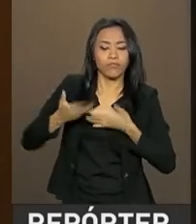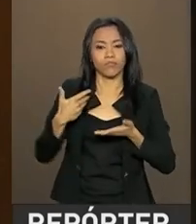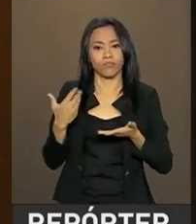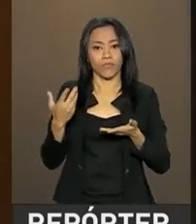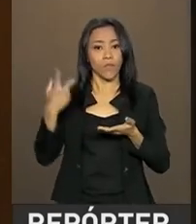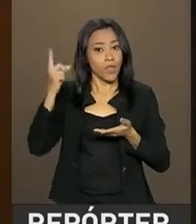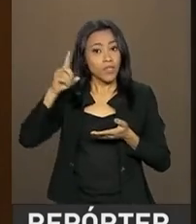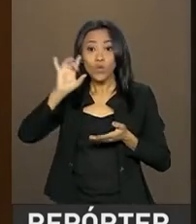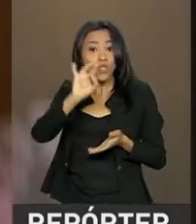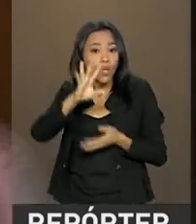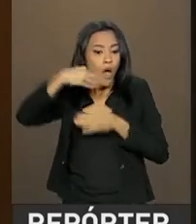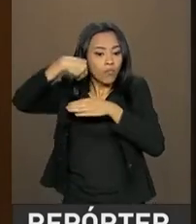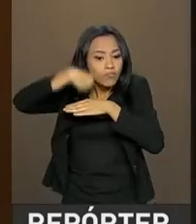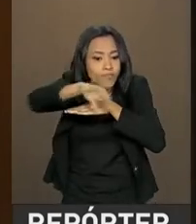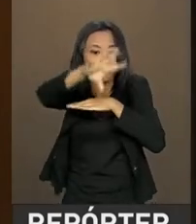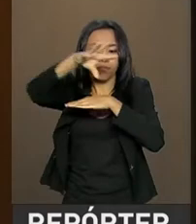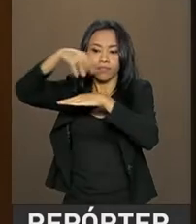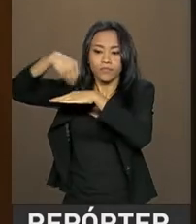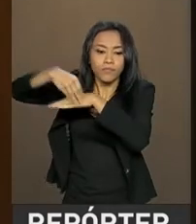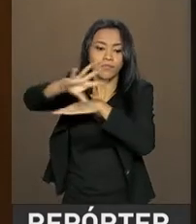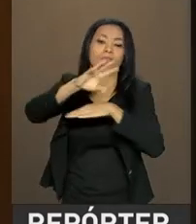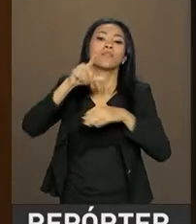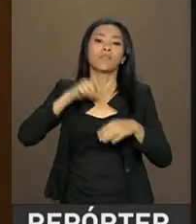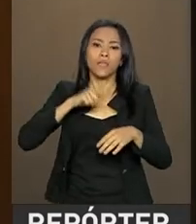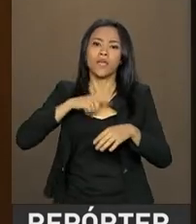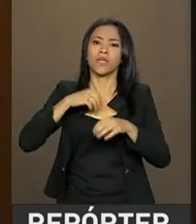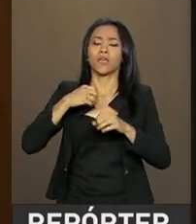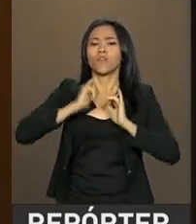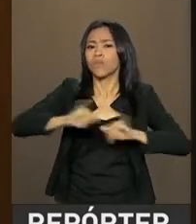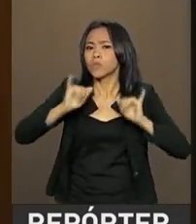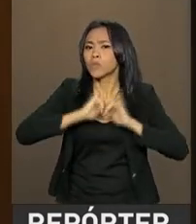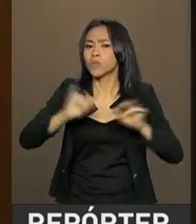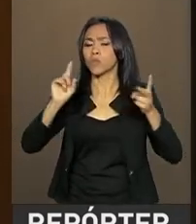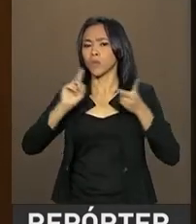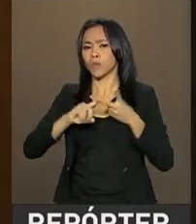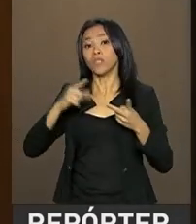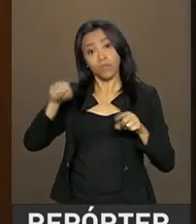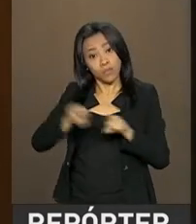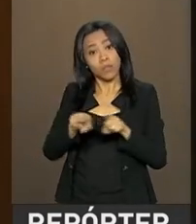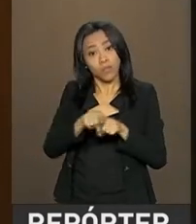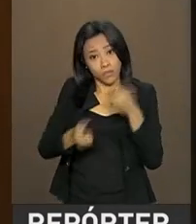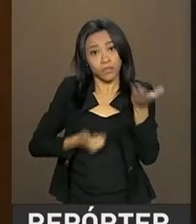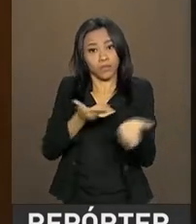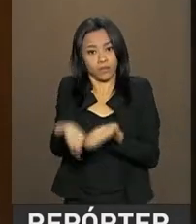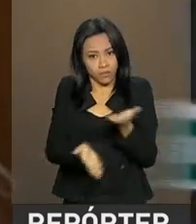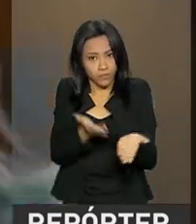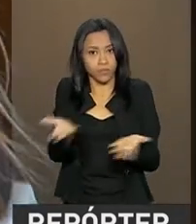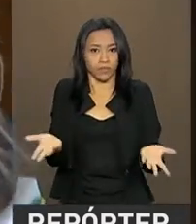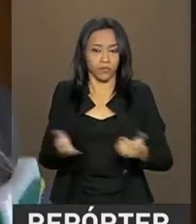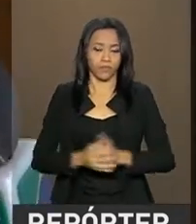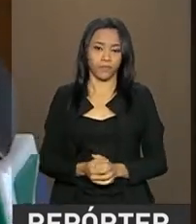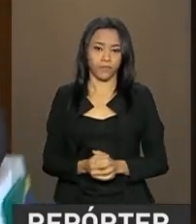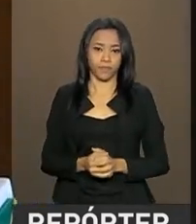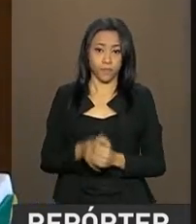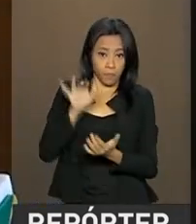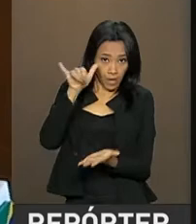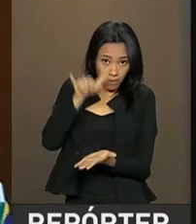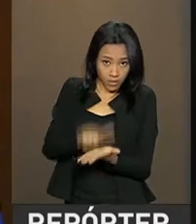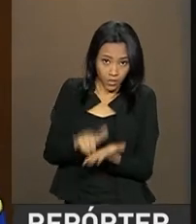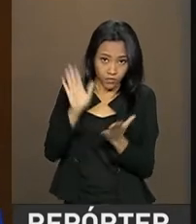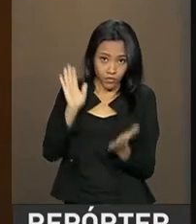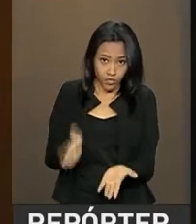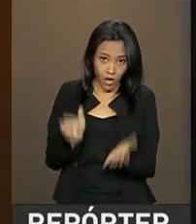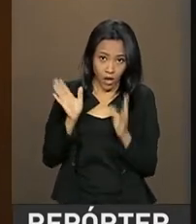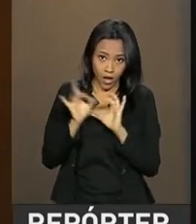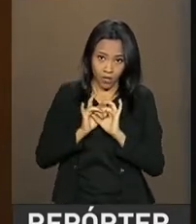informação ao cidadão, transparência, dados abertos, mas uma prestação de serviço público efetiva. O aplicativo já está